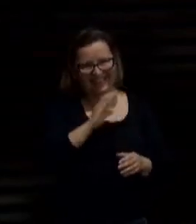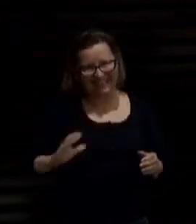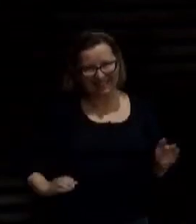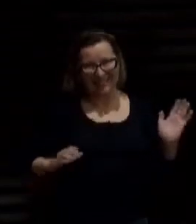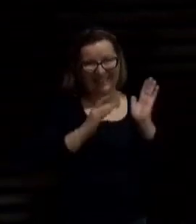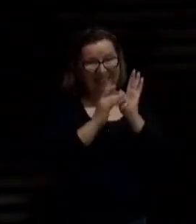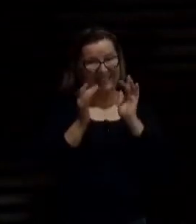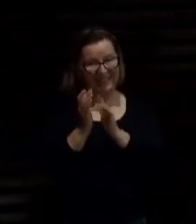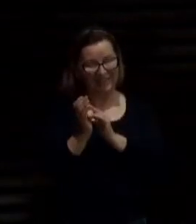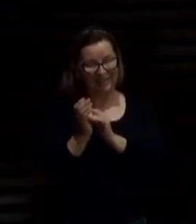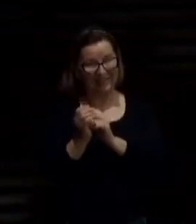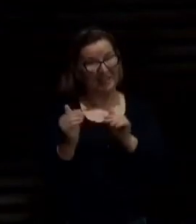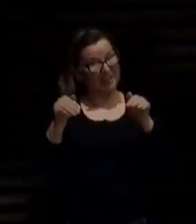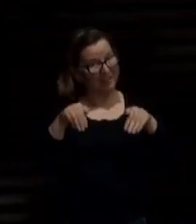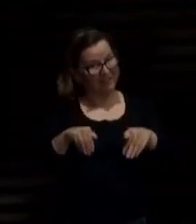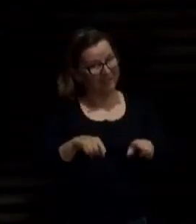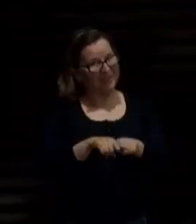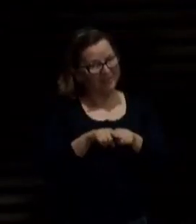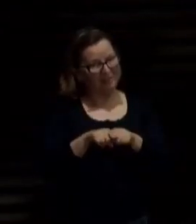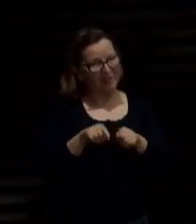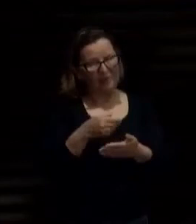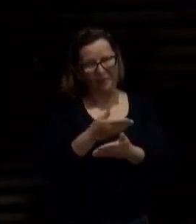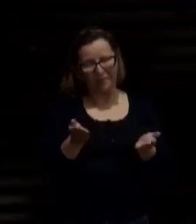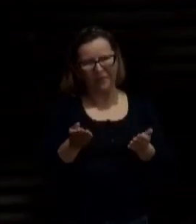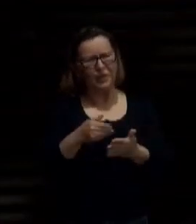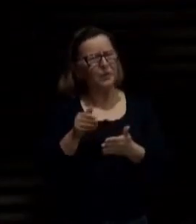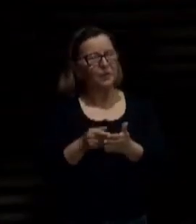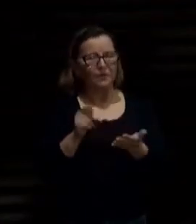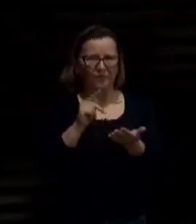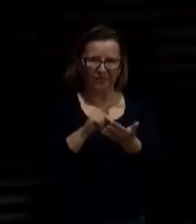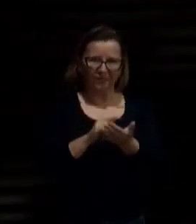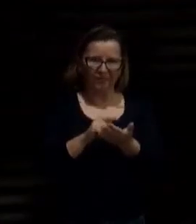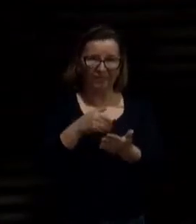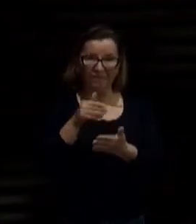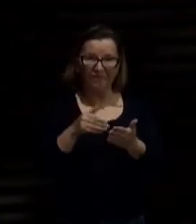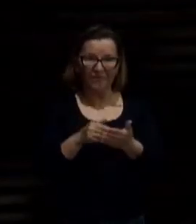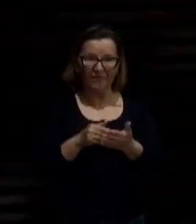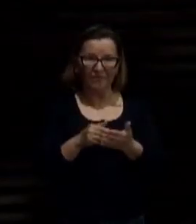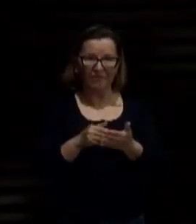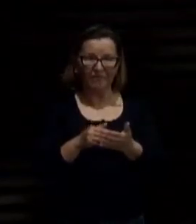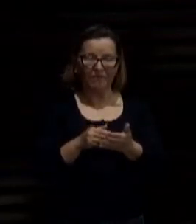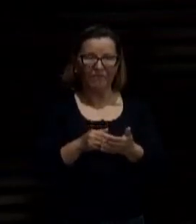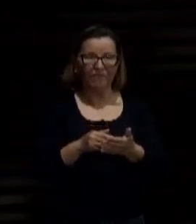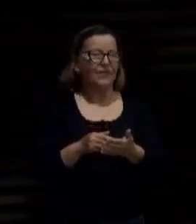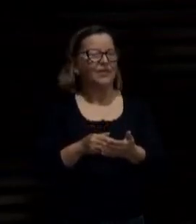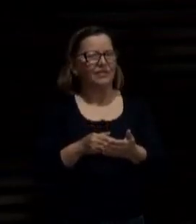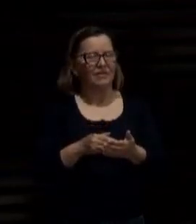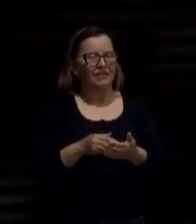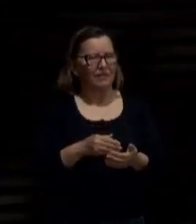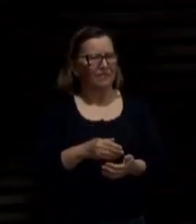Jesus. Finalmente, irmãos, tudo que é verdadeiro, tudo que é respeitável, tudo que